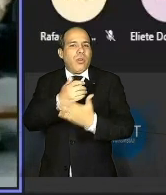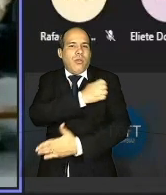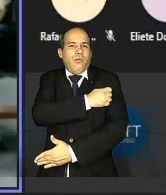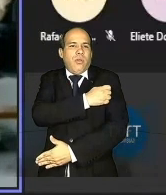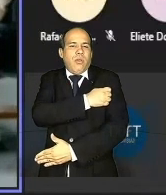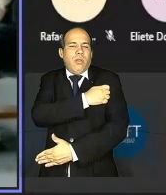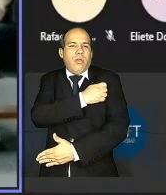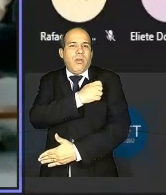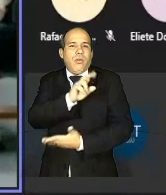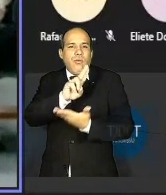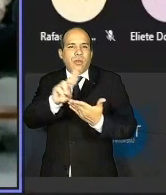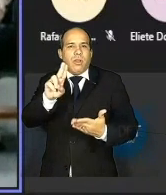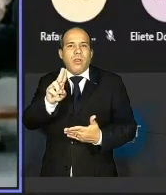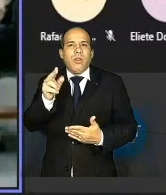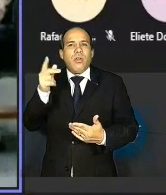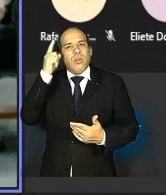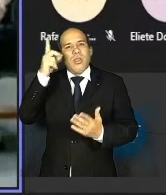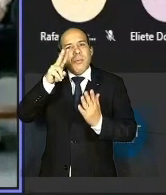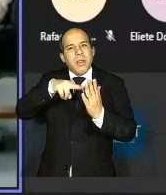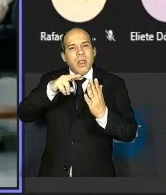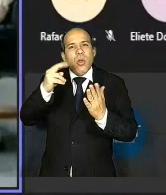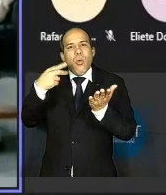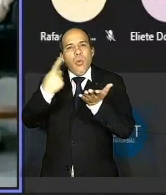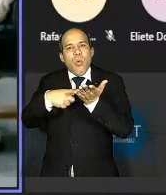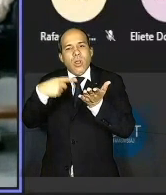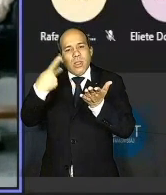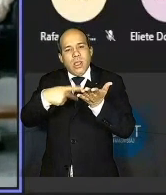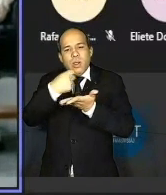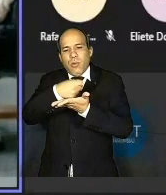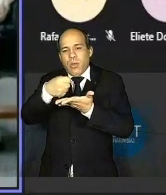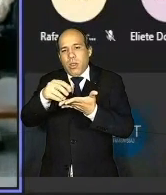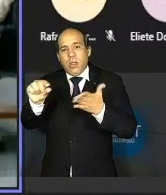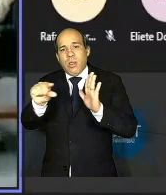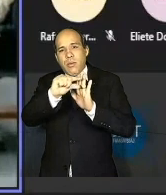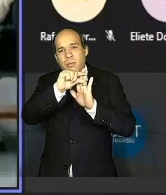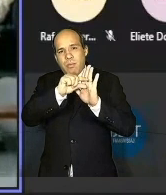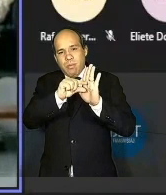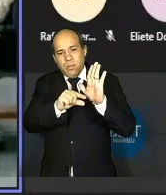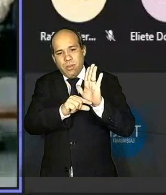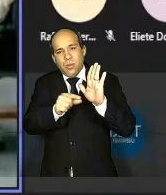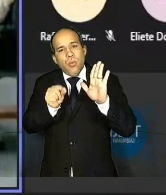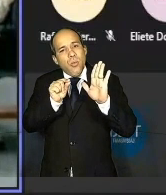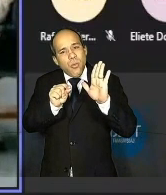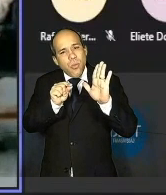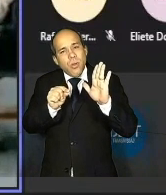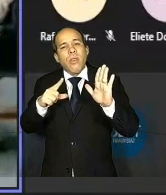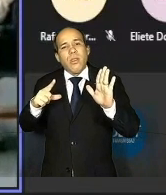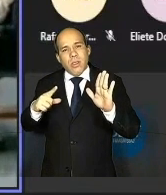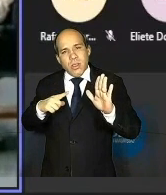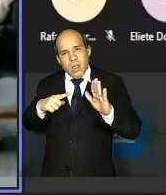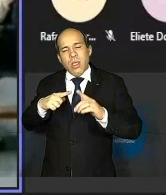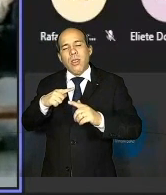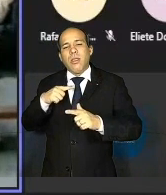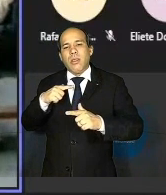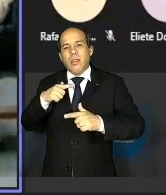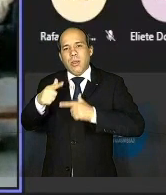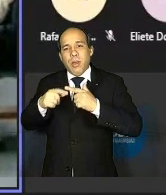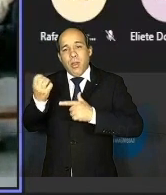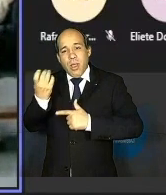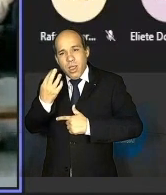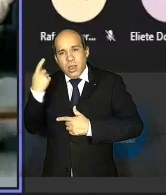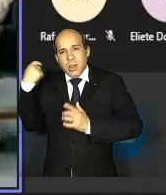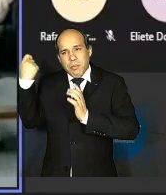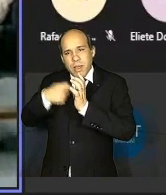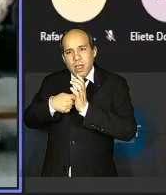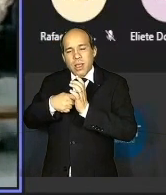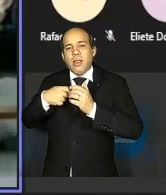estudantes universitários não tivessem capacidade de ler e concordar com a cláusula contratual que prevê expressamente a cobrança pelos